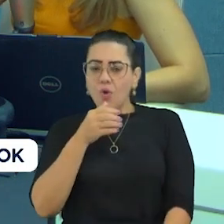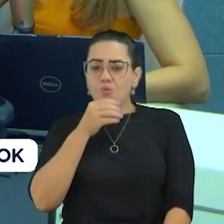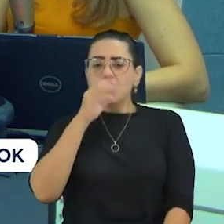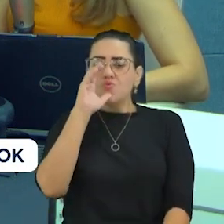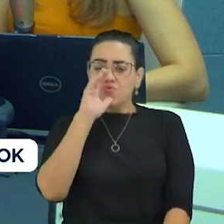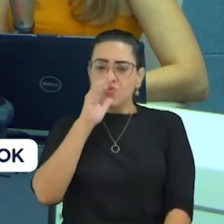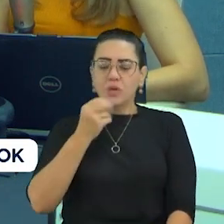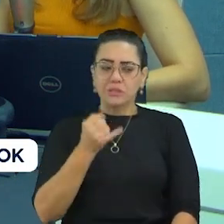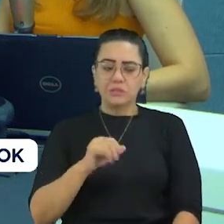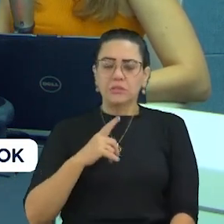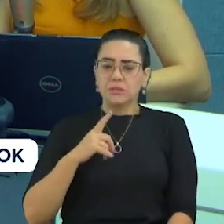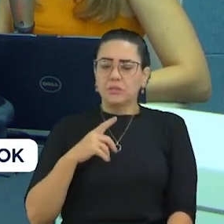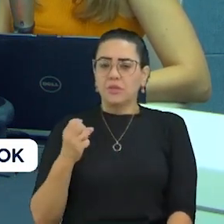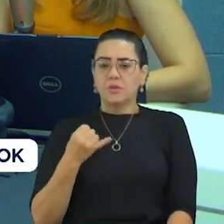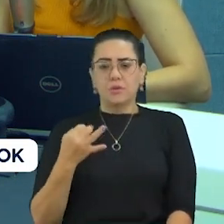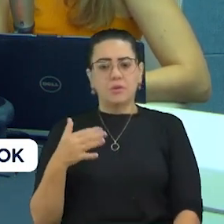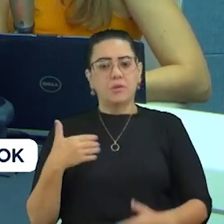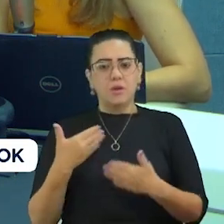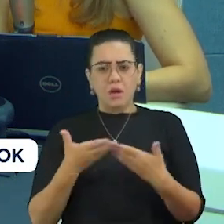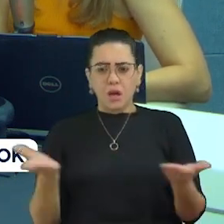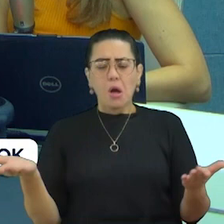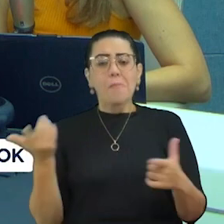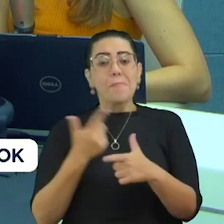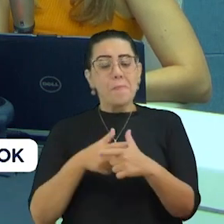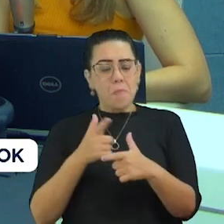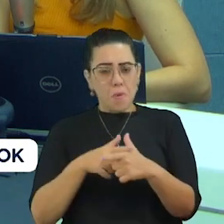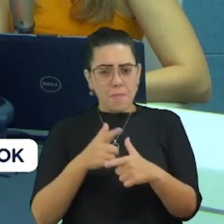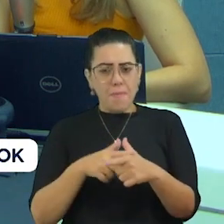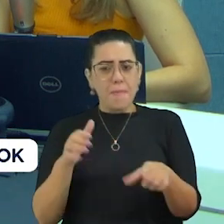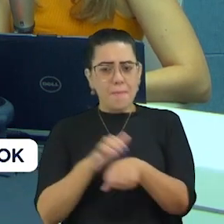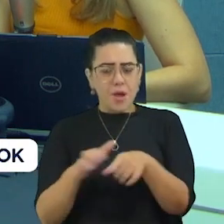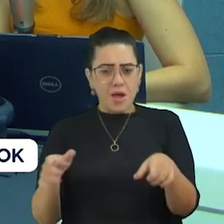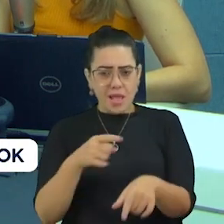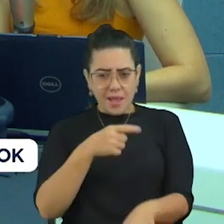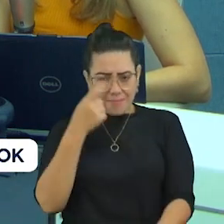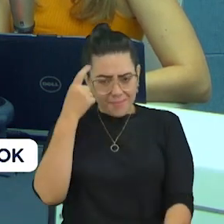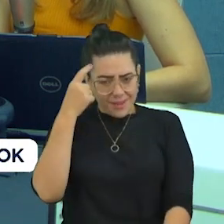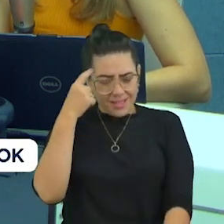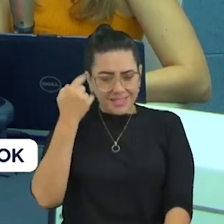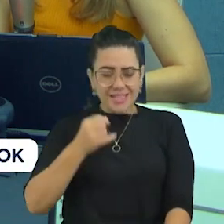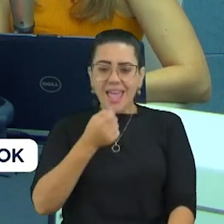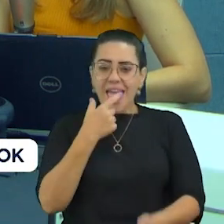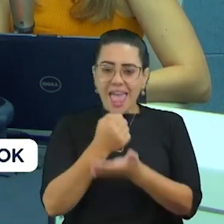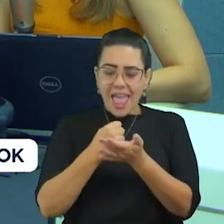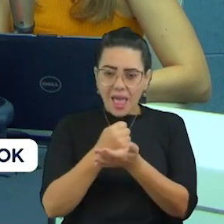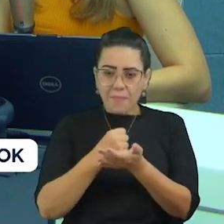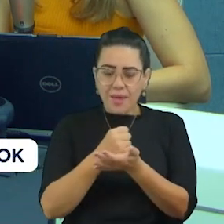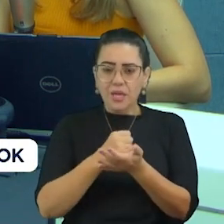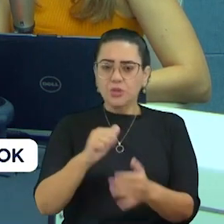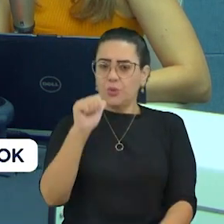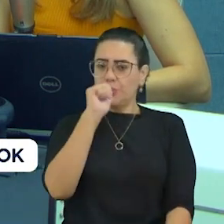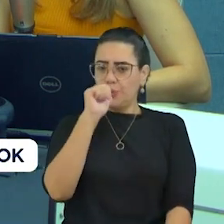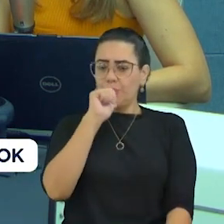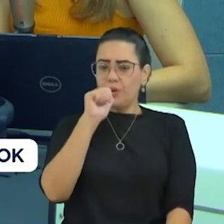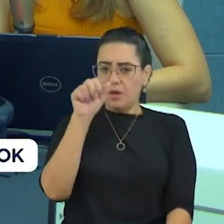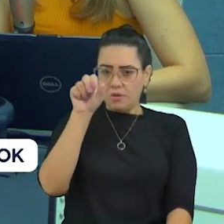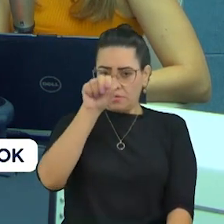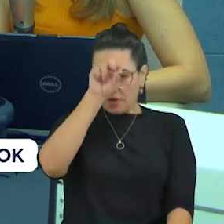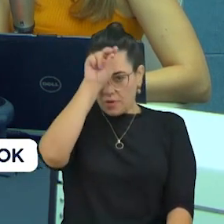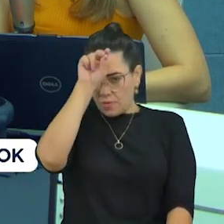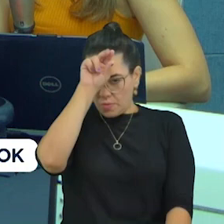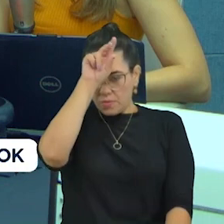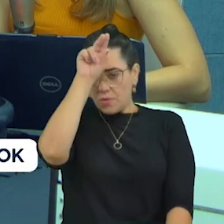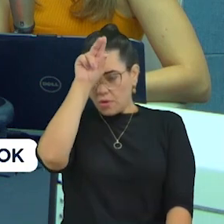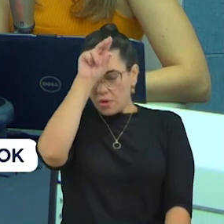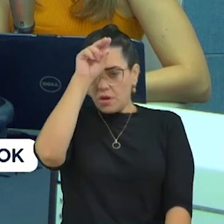aquela medicação. Isso aí é um problema grave, viu? Uhum. Porque quando eu tomo álcool junto com o medicamento, eu faço